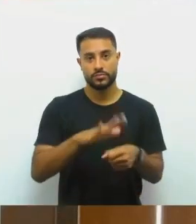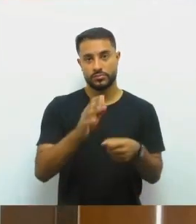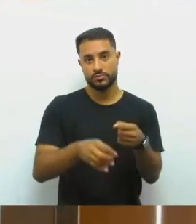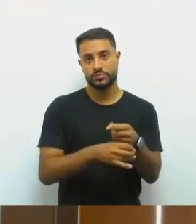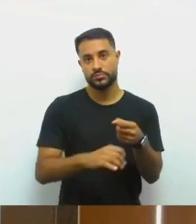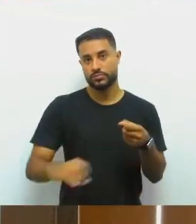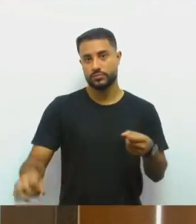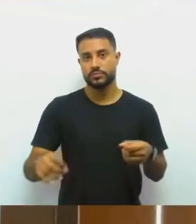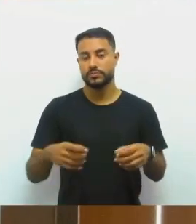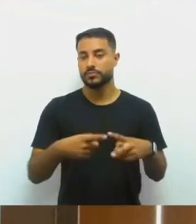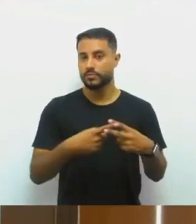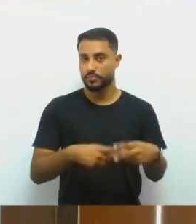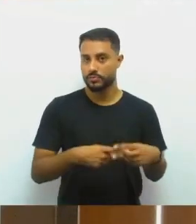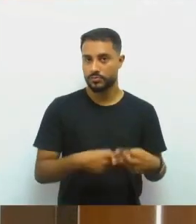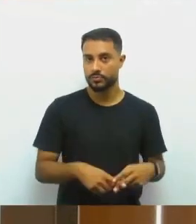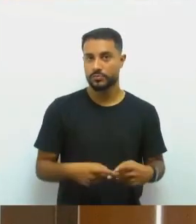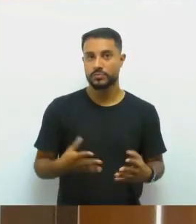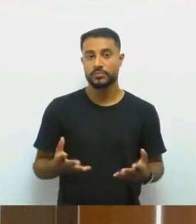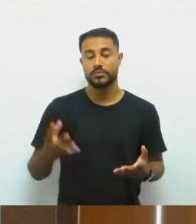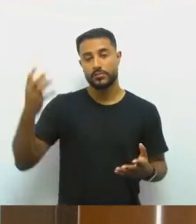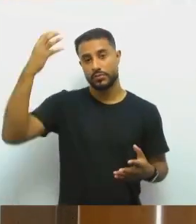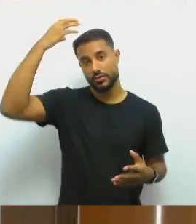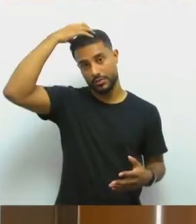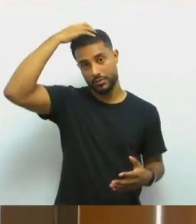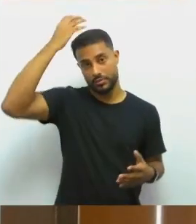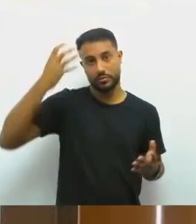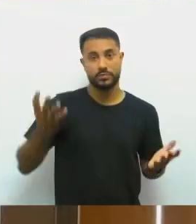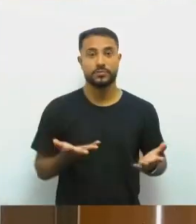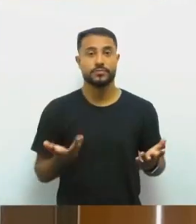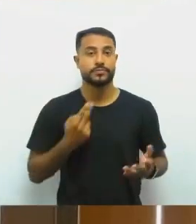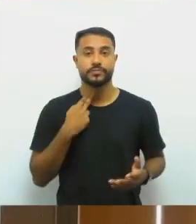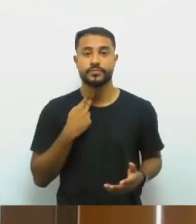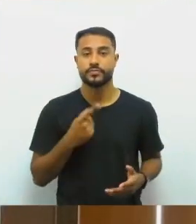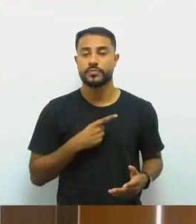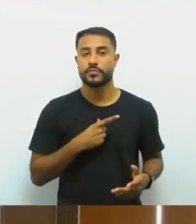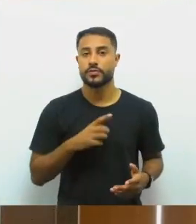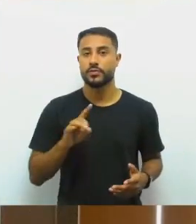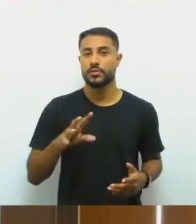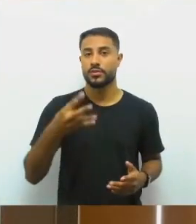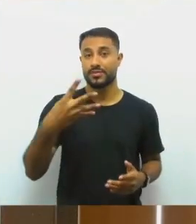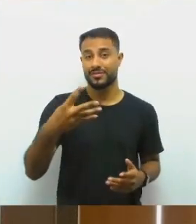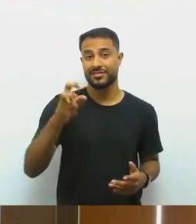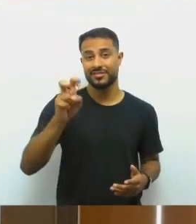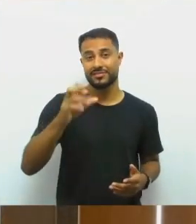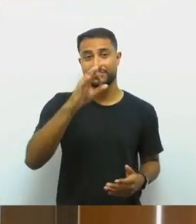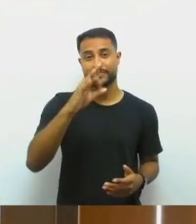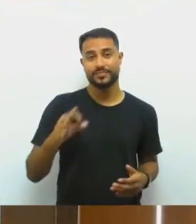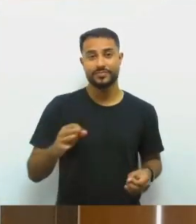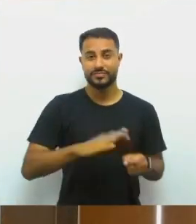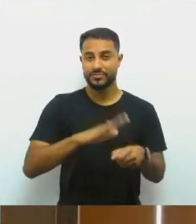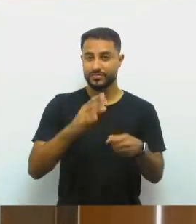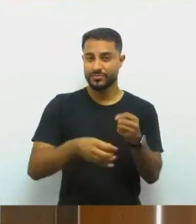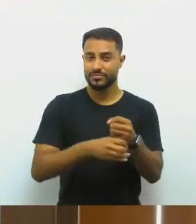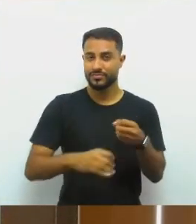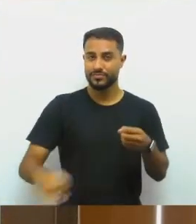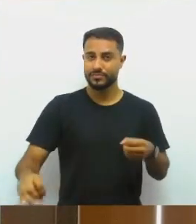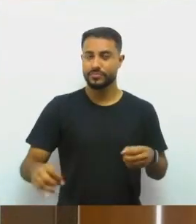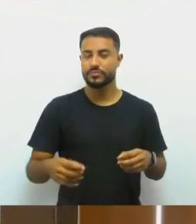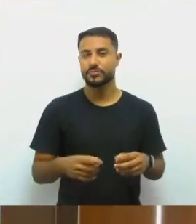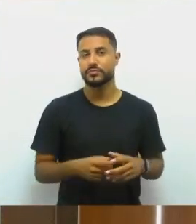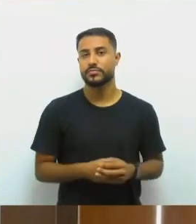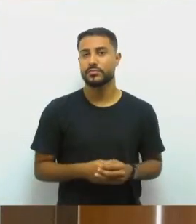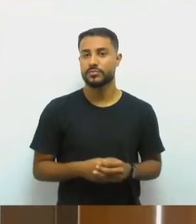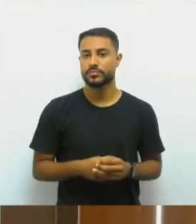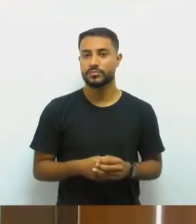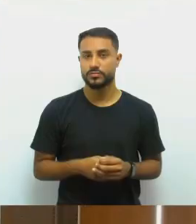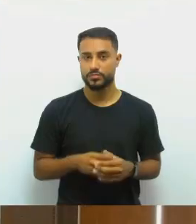Angra dos Reis não pode hoje ter apenas 45% do esgoto tratado, a gente tem que melhorar isso. E a